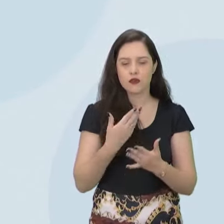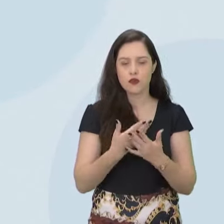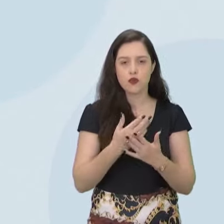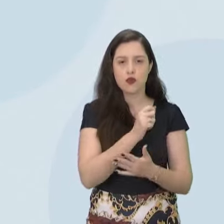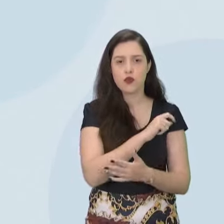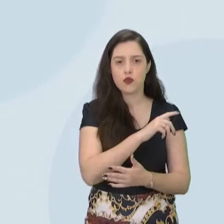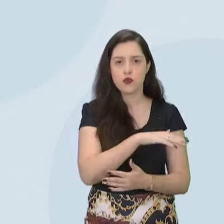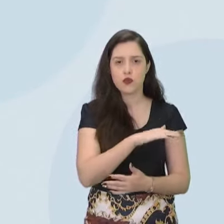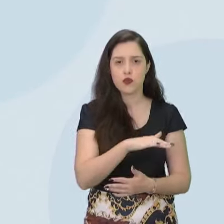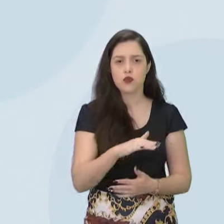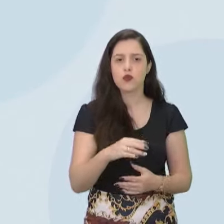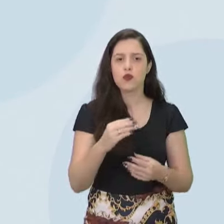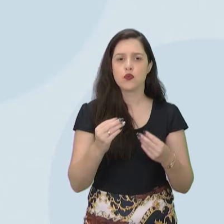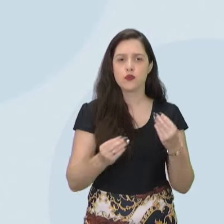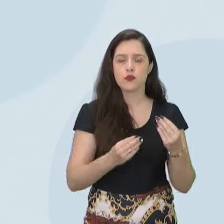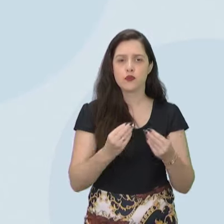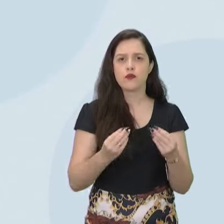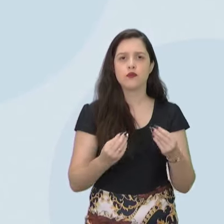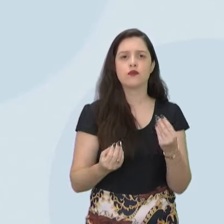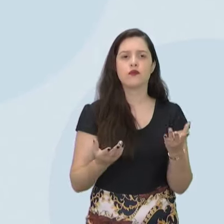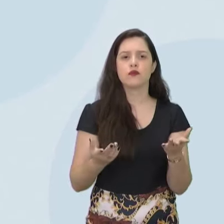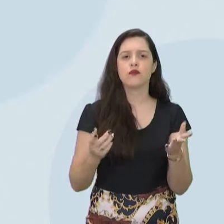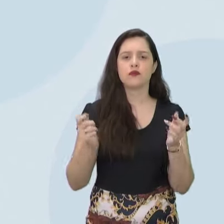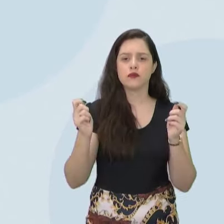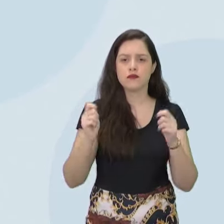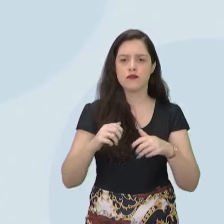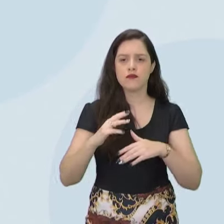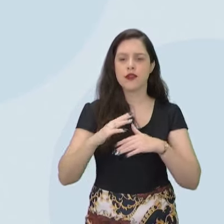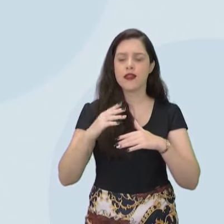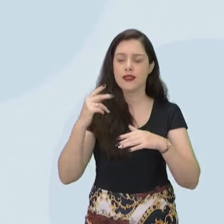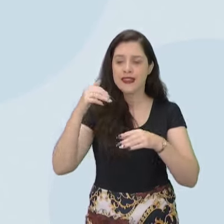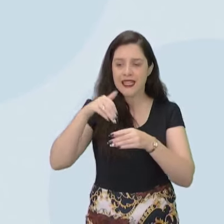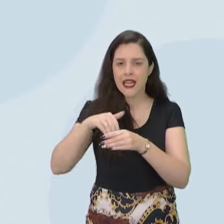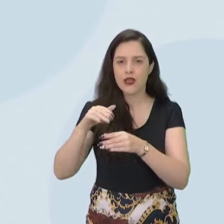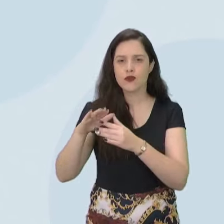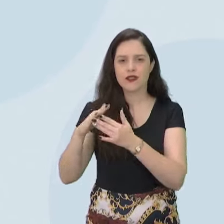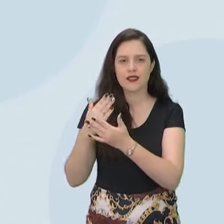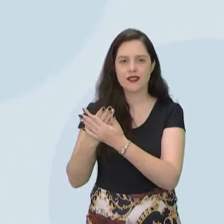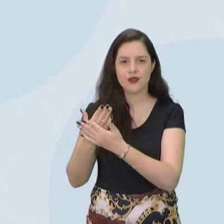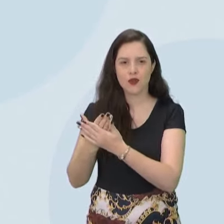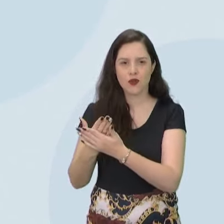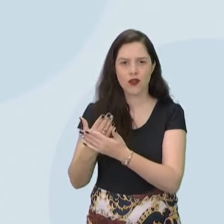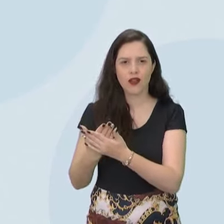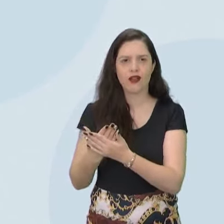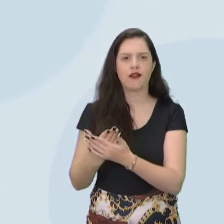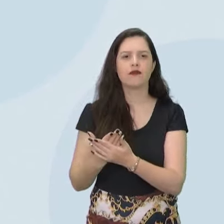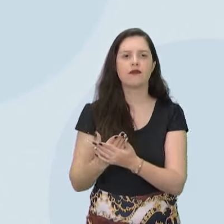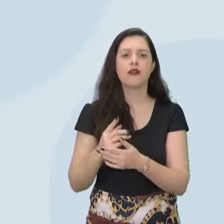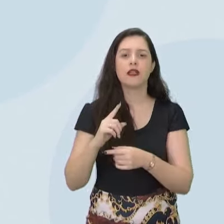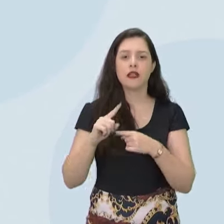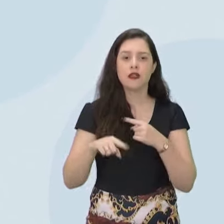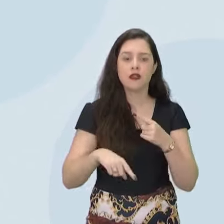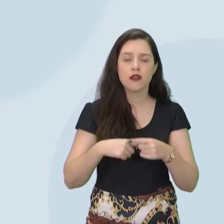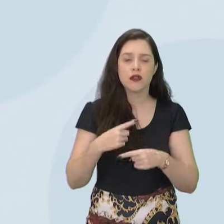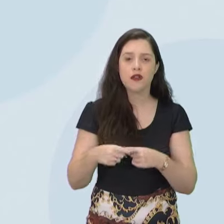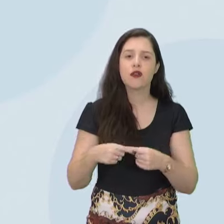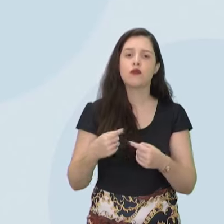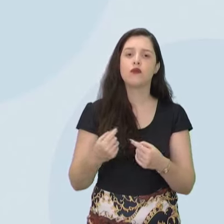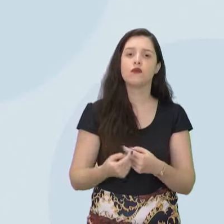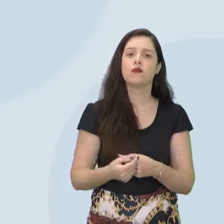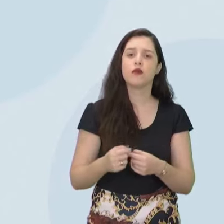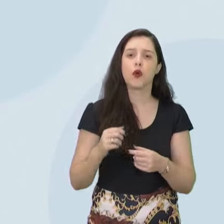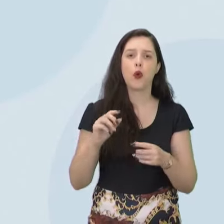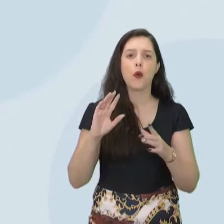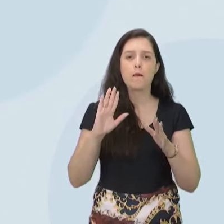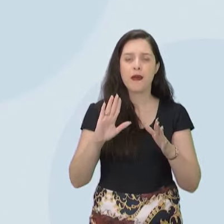né? O RA, por exemplo, que é um número que eles têm bastante familiaridade, né, na escola. E depois que traz o RA, a gente pode trazer algo um pouco